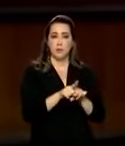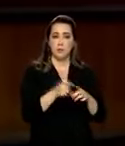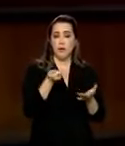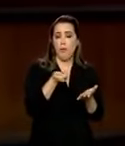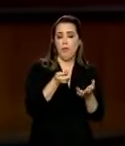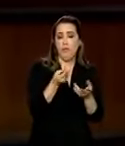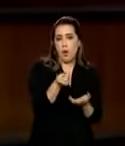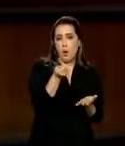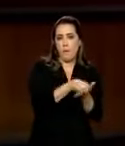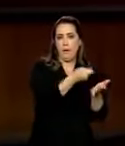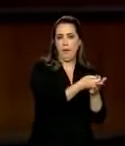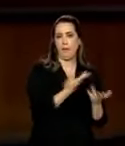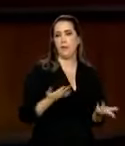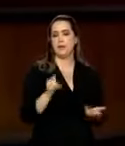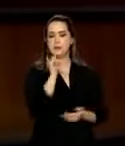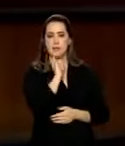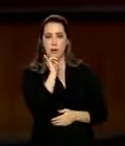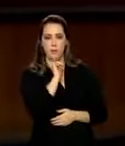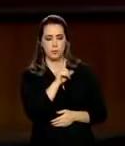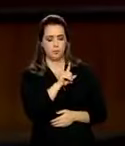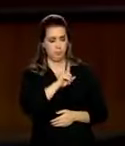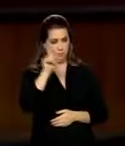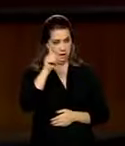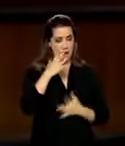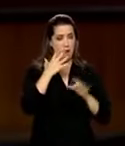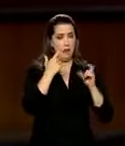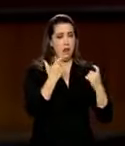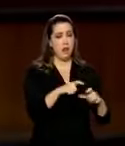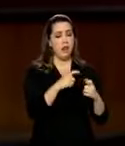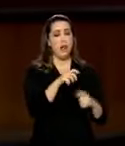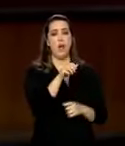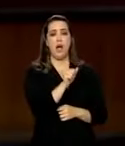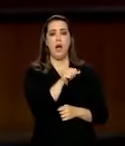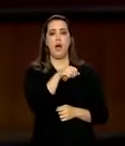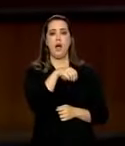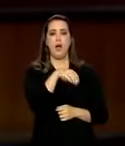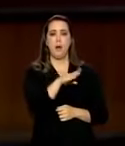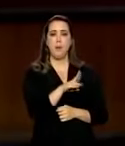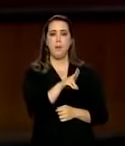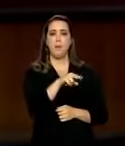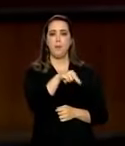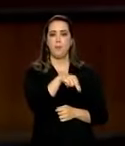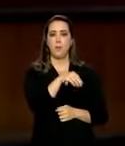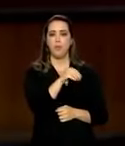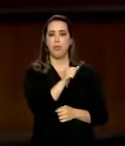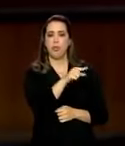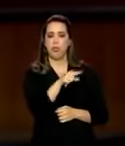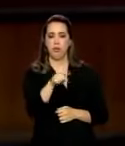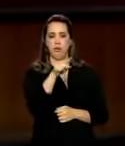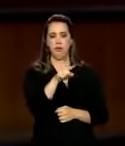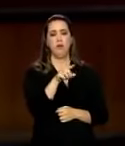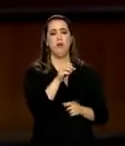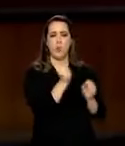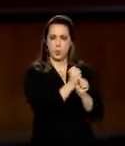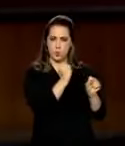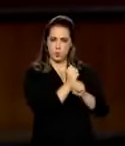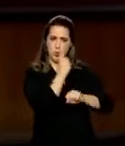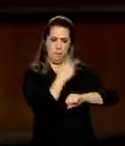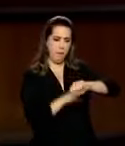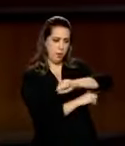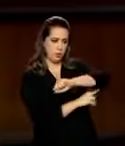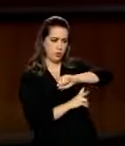custo. Que, por exemplo, só na região do Abunã, em Rondônia, onde foi feita uma ponte,